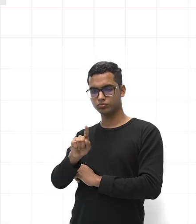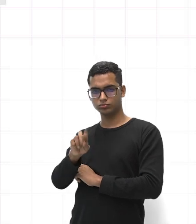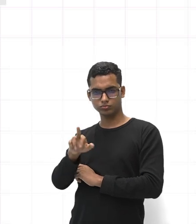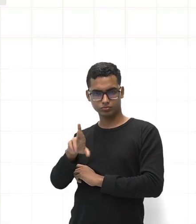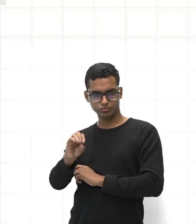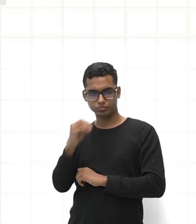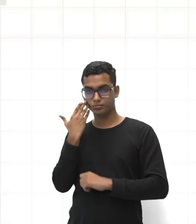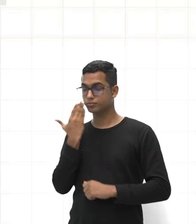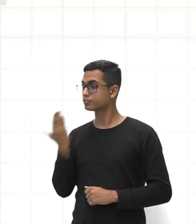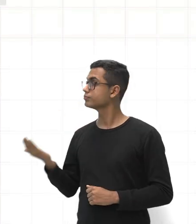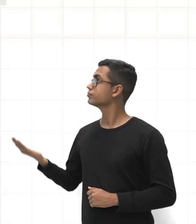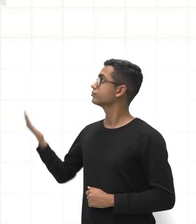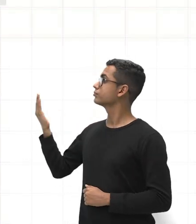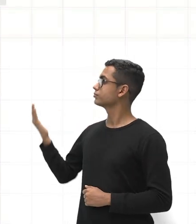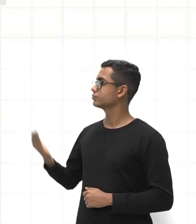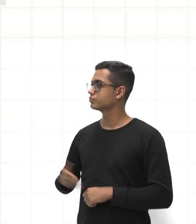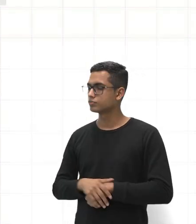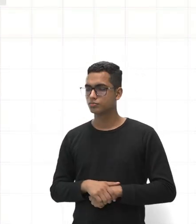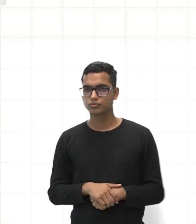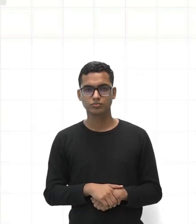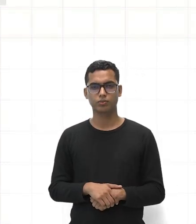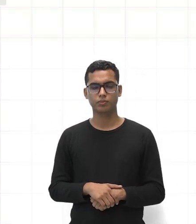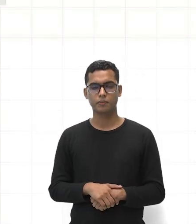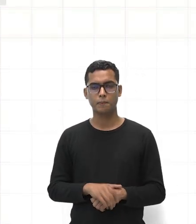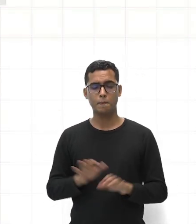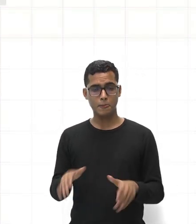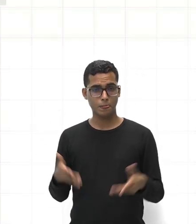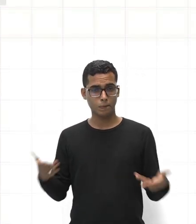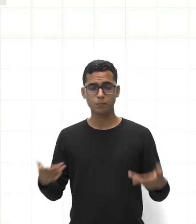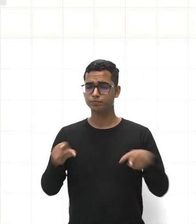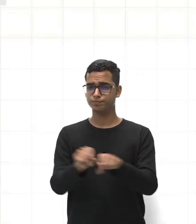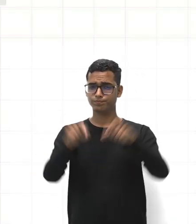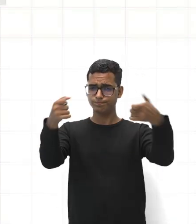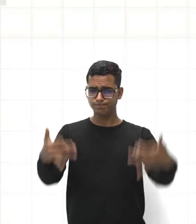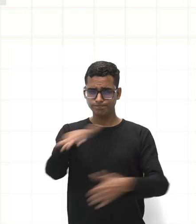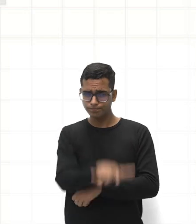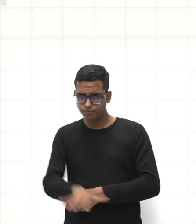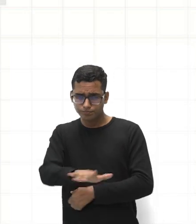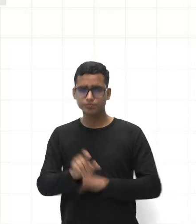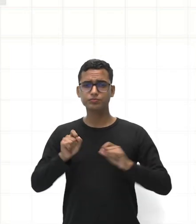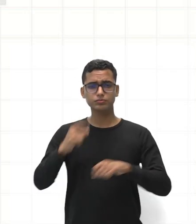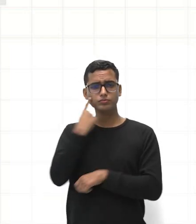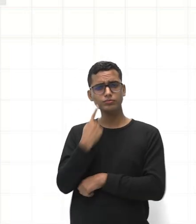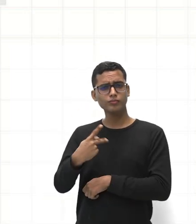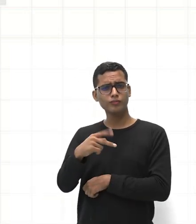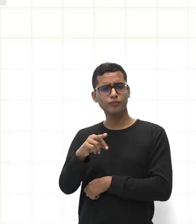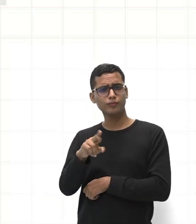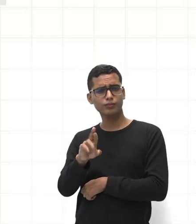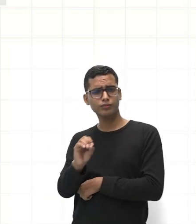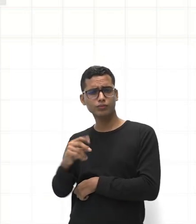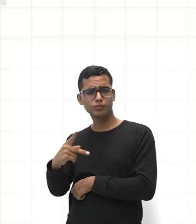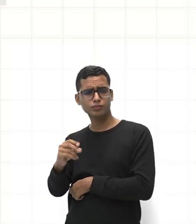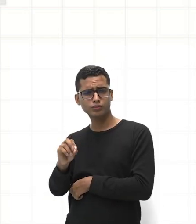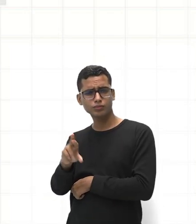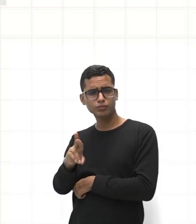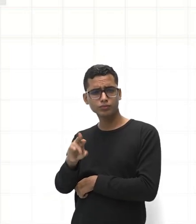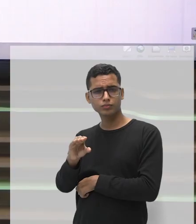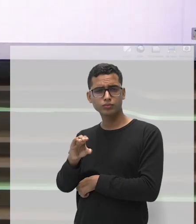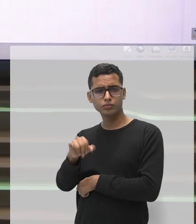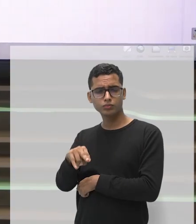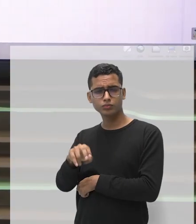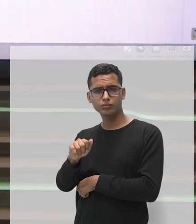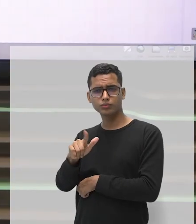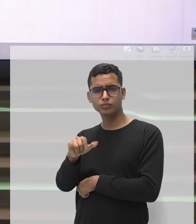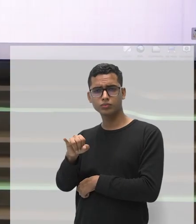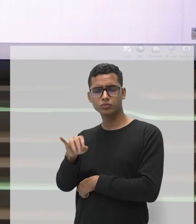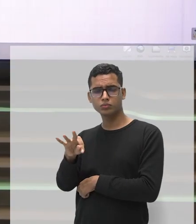Proporcionalidade entre lado e perímetro. Pessoal, quando fala de proporcionalidade, nós estamos falando de uma relação de